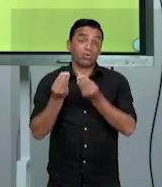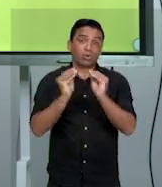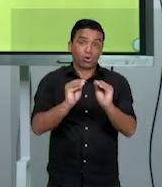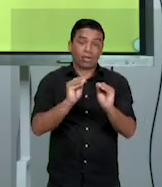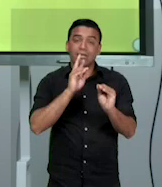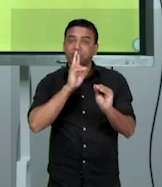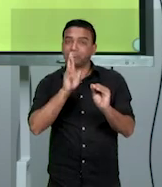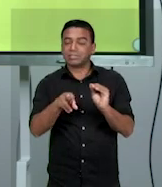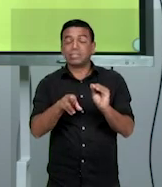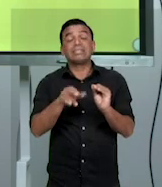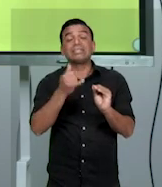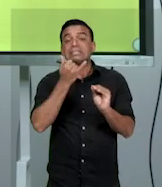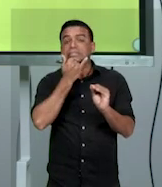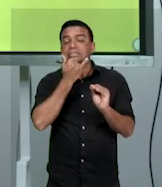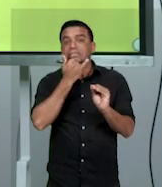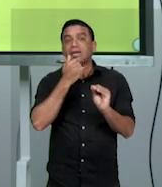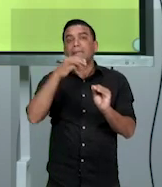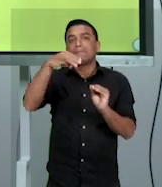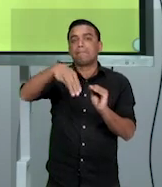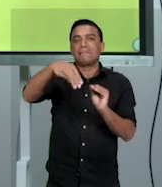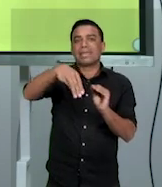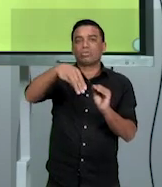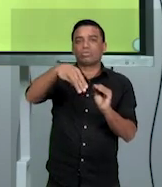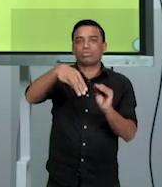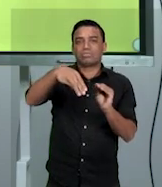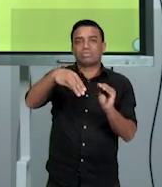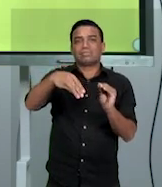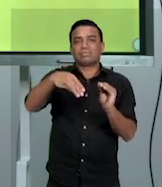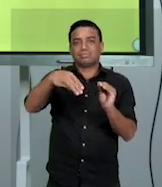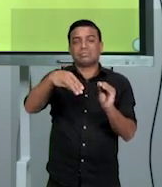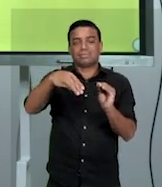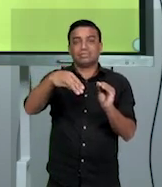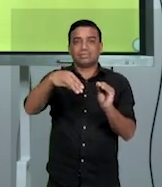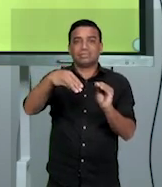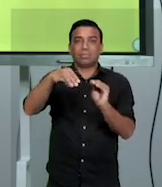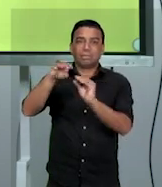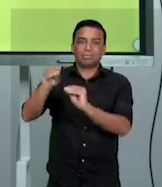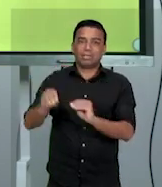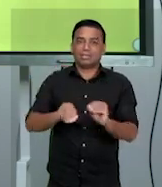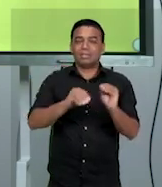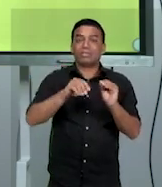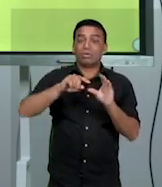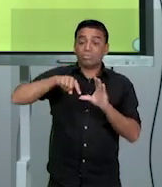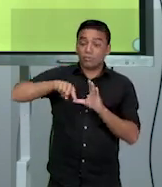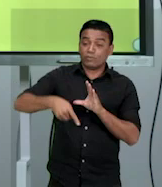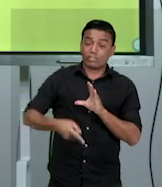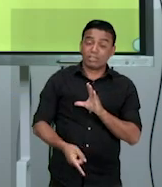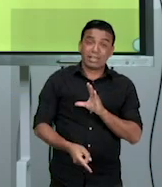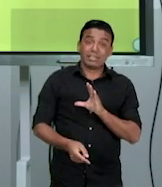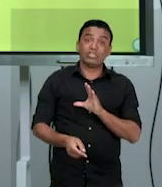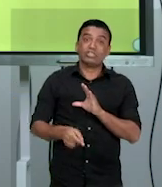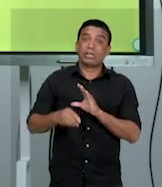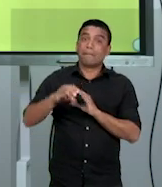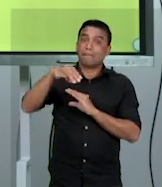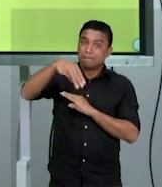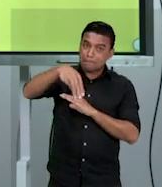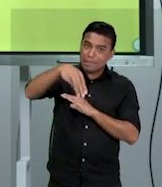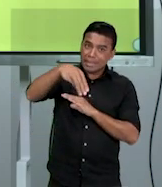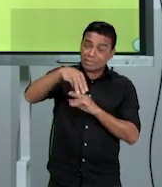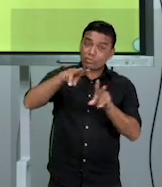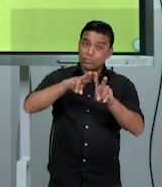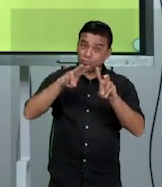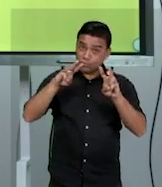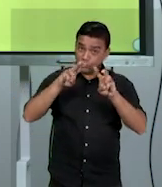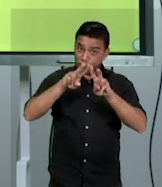resposta, em metros, né? Para dar respostas em centímetros, né? Qual é a profundidade? É metros, o volume que é